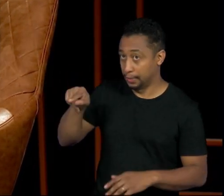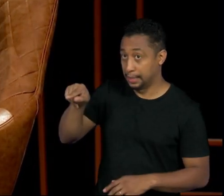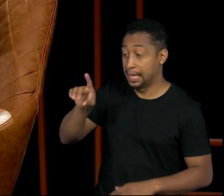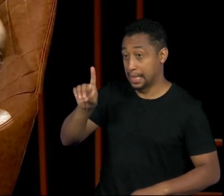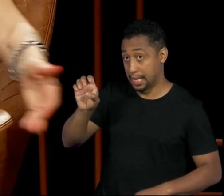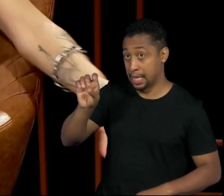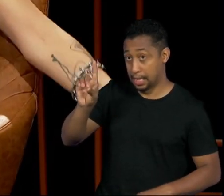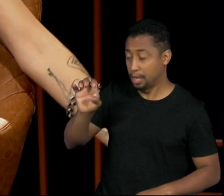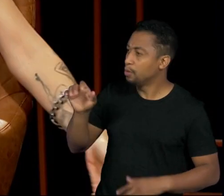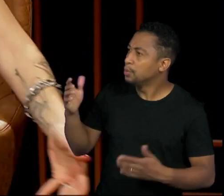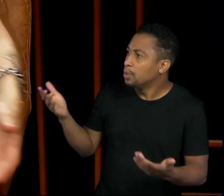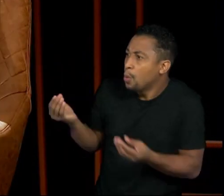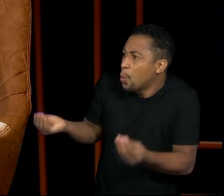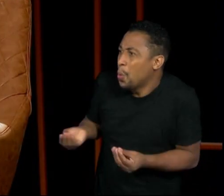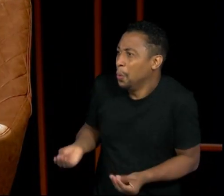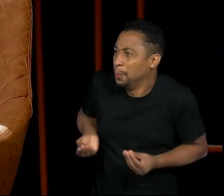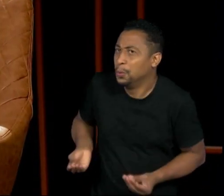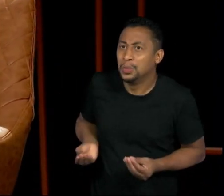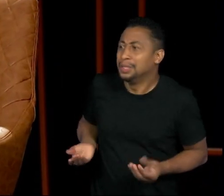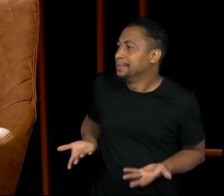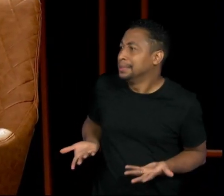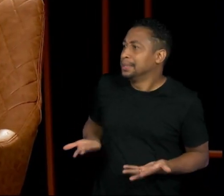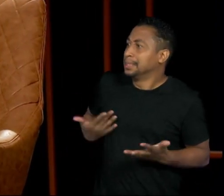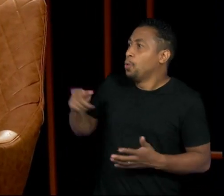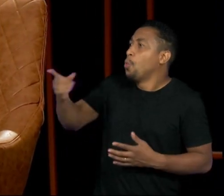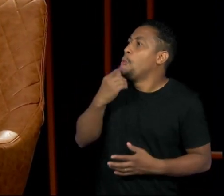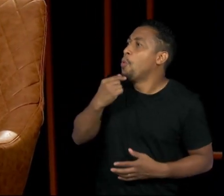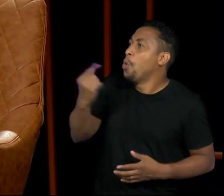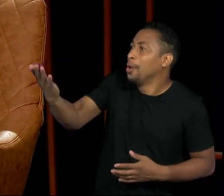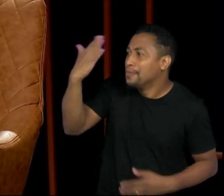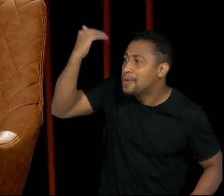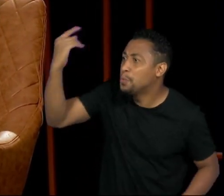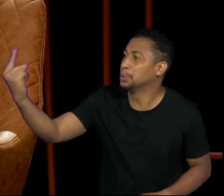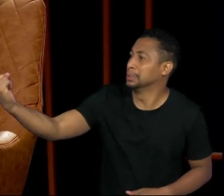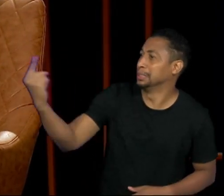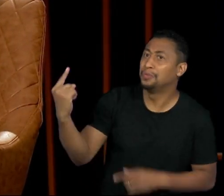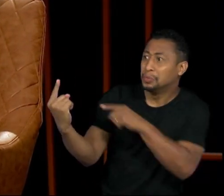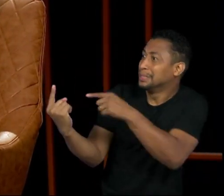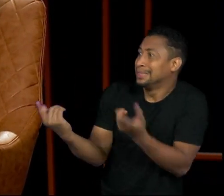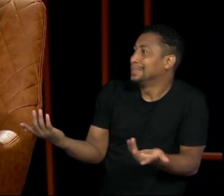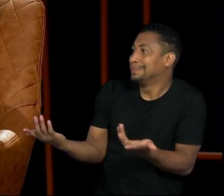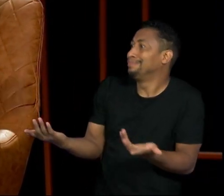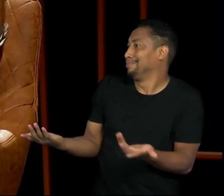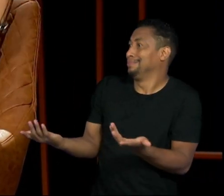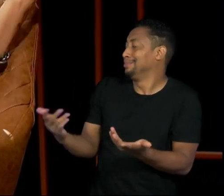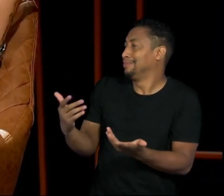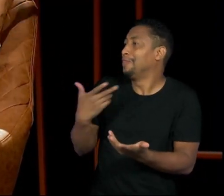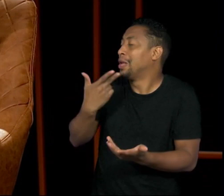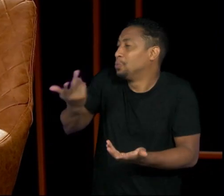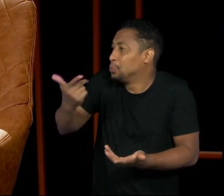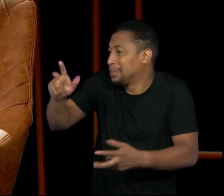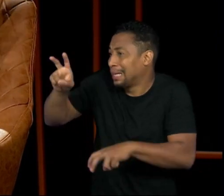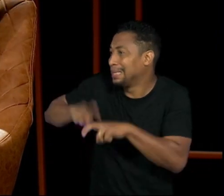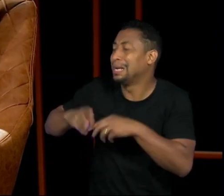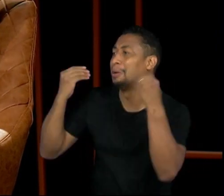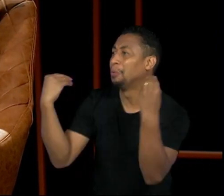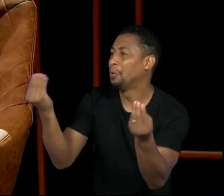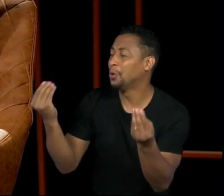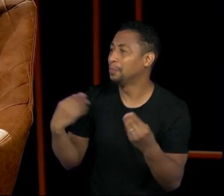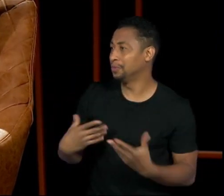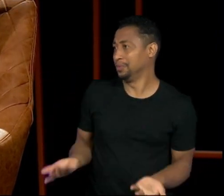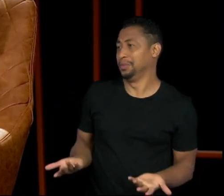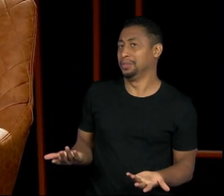arruma um banco, uma caixa, qualquer coisa? Como é que você não põe o cara no seu colo? Porque, assim, o Chico Buarque foi